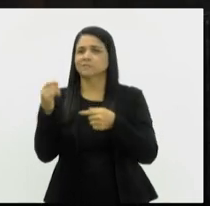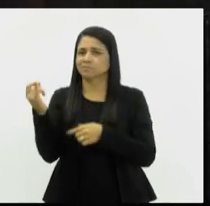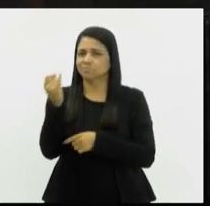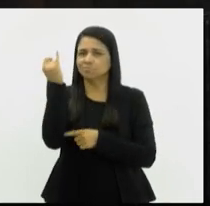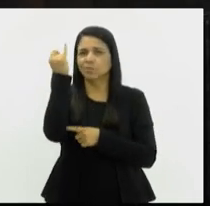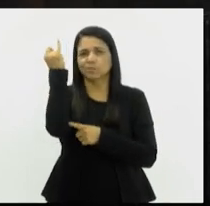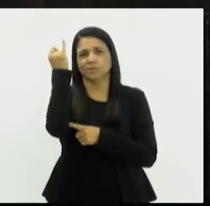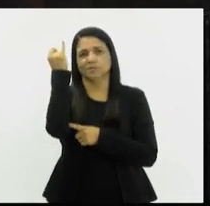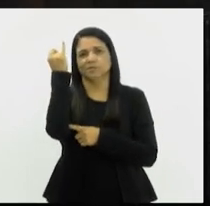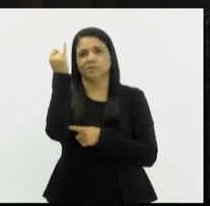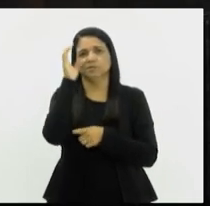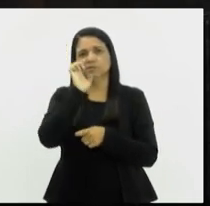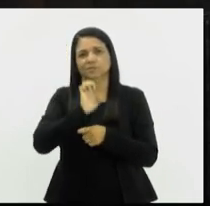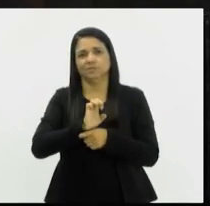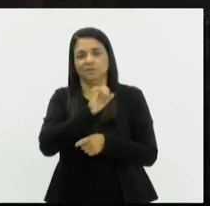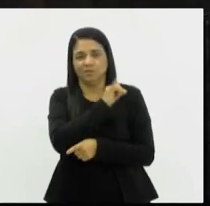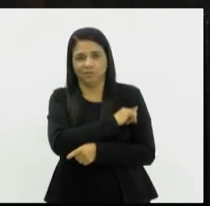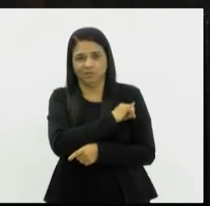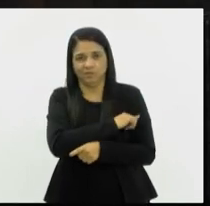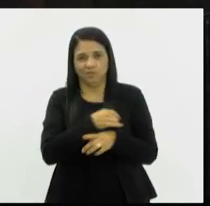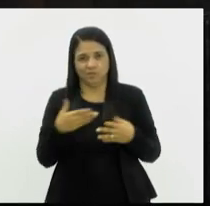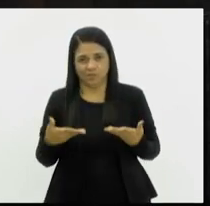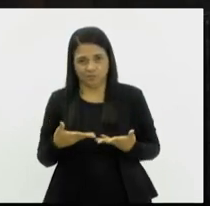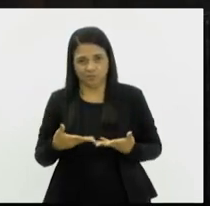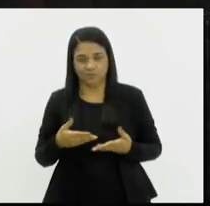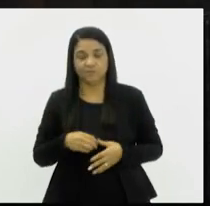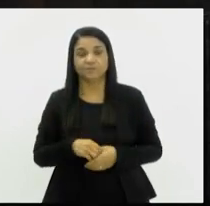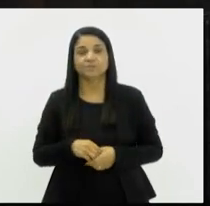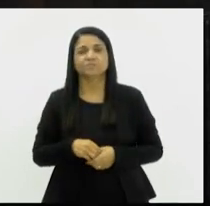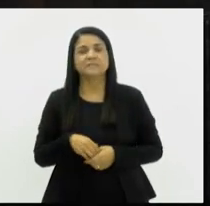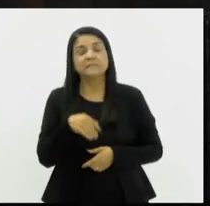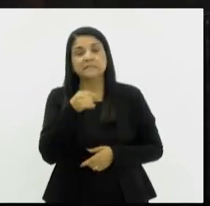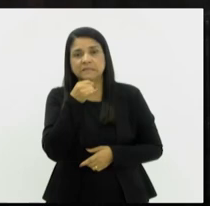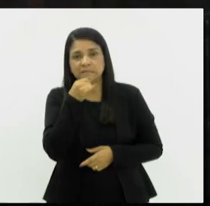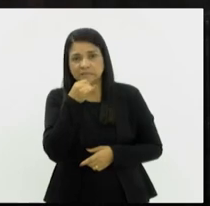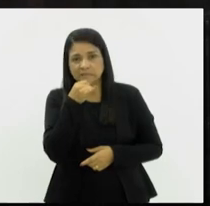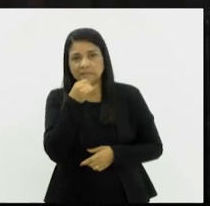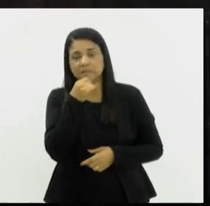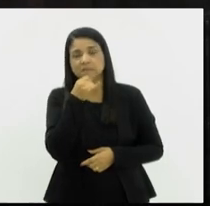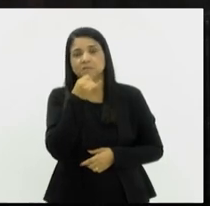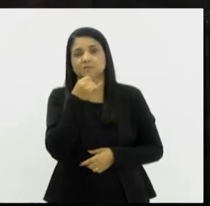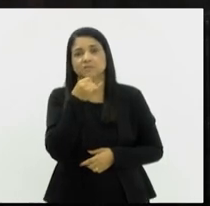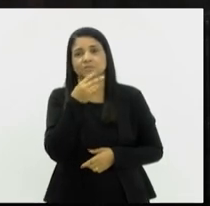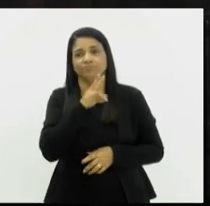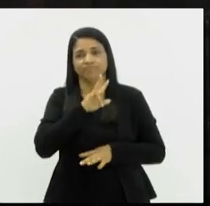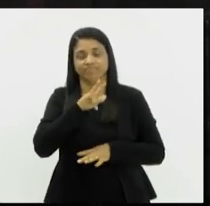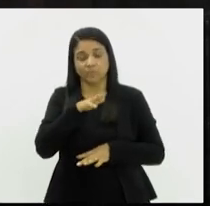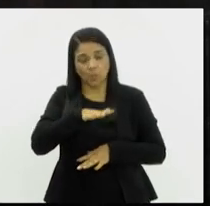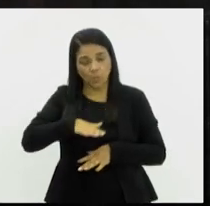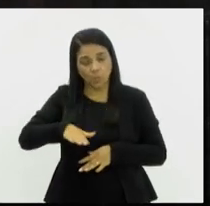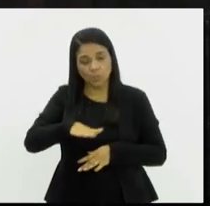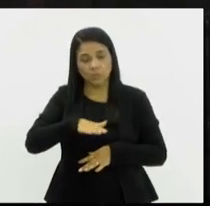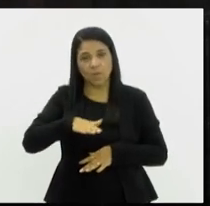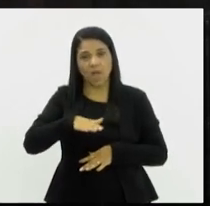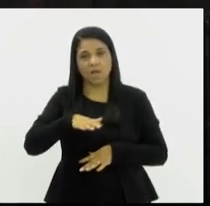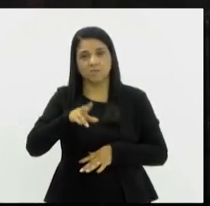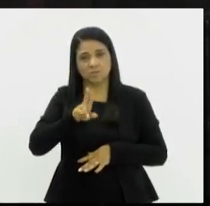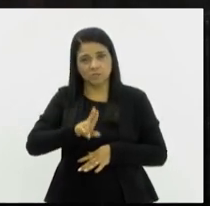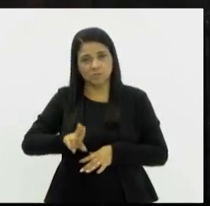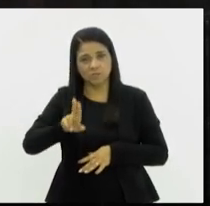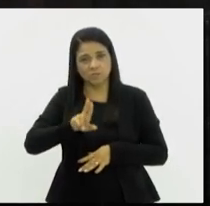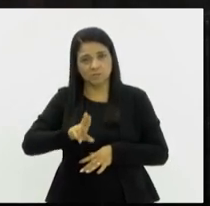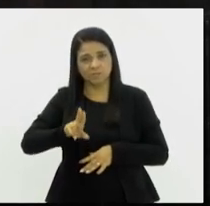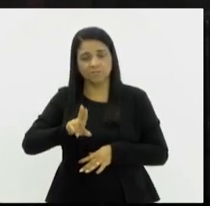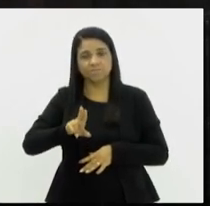que ocorre no nosso estado hoje. E, bom, é muito triste, senhor presidente, usar o espaço dessa tribuna para mais